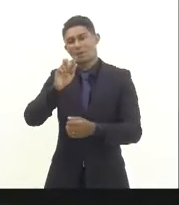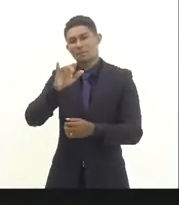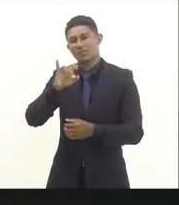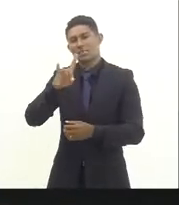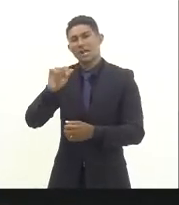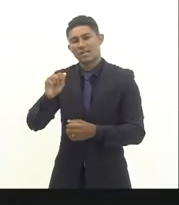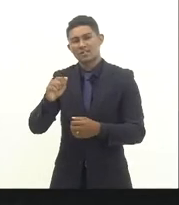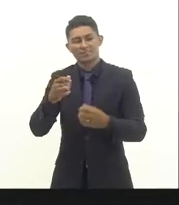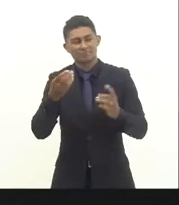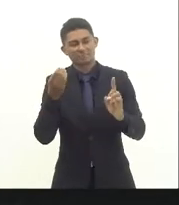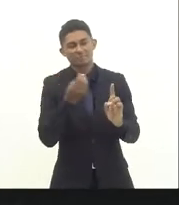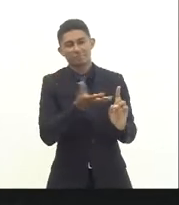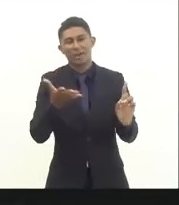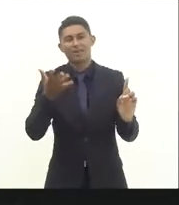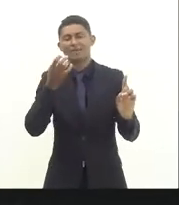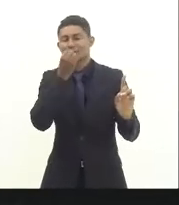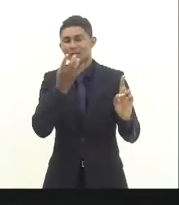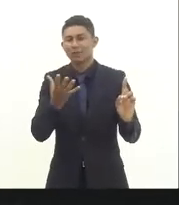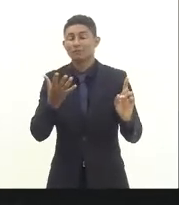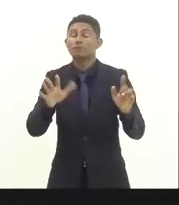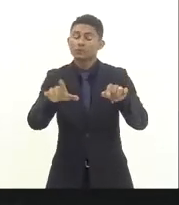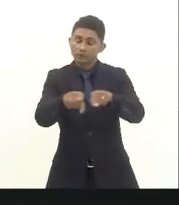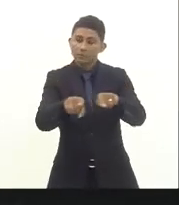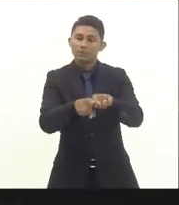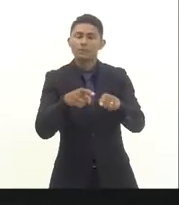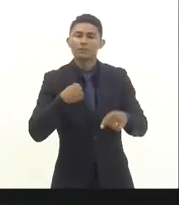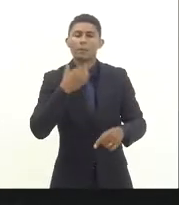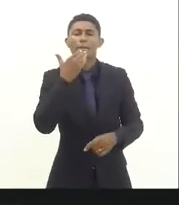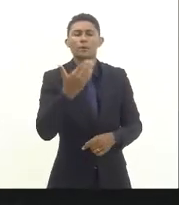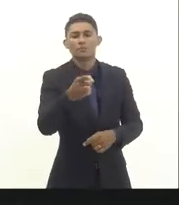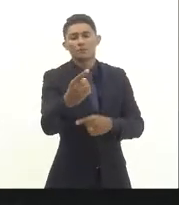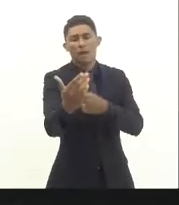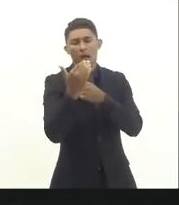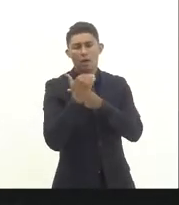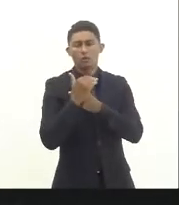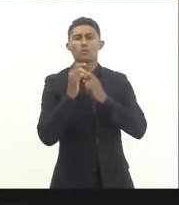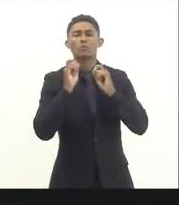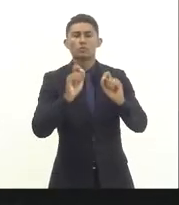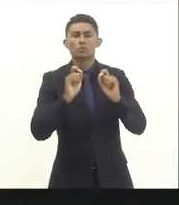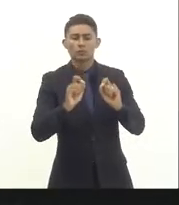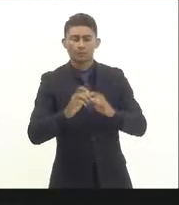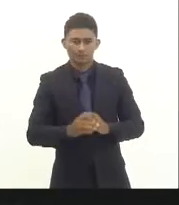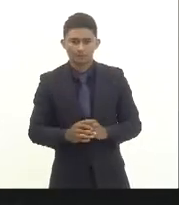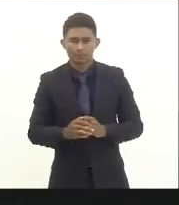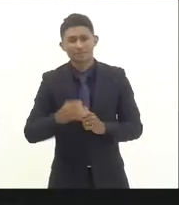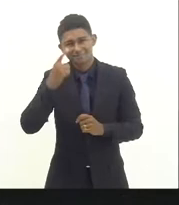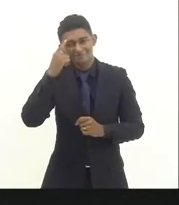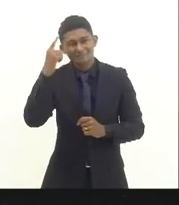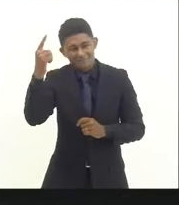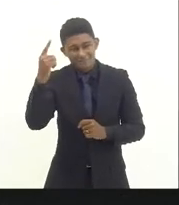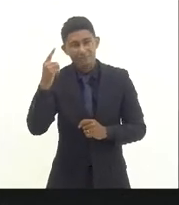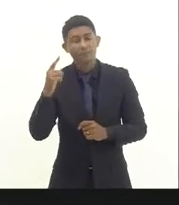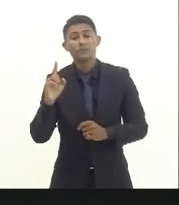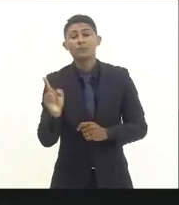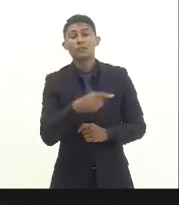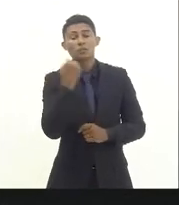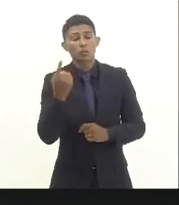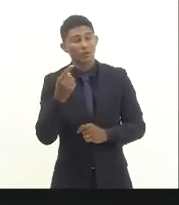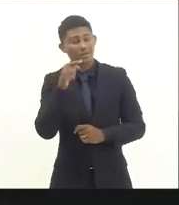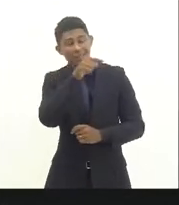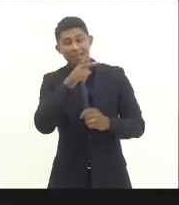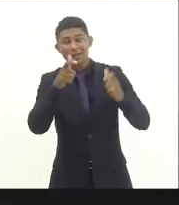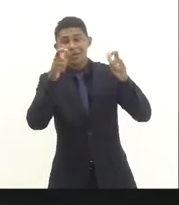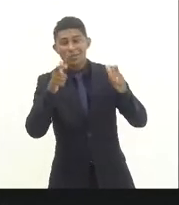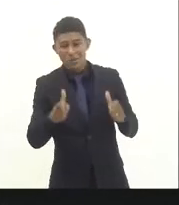mas eu queria Presidente pediu seu auxílio para dizer que estivemos juntos no mesmo espaço mas não nos